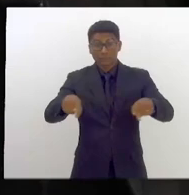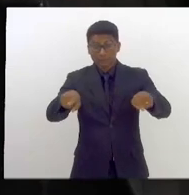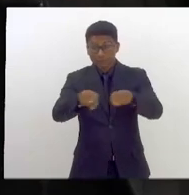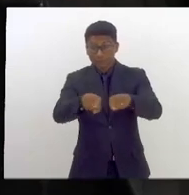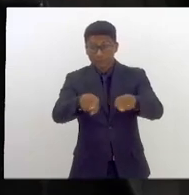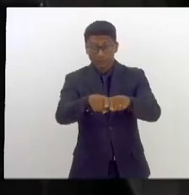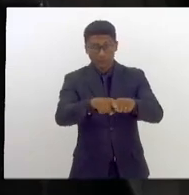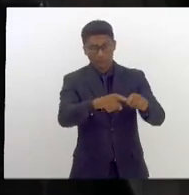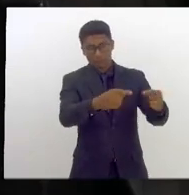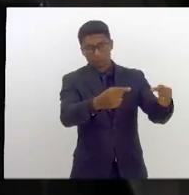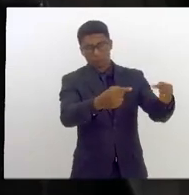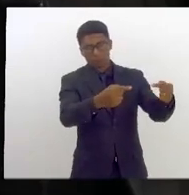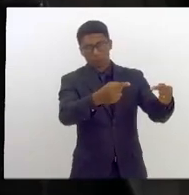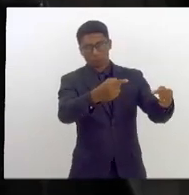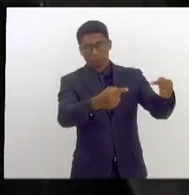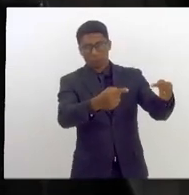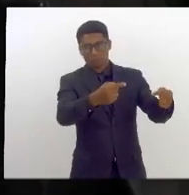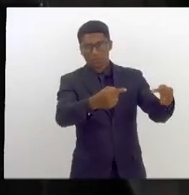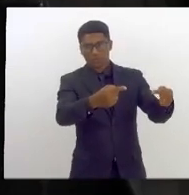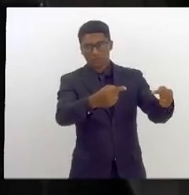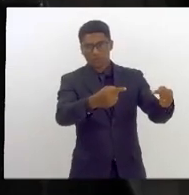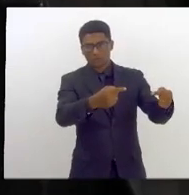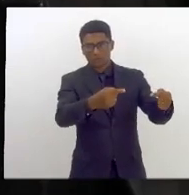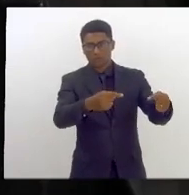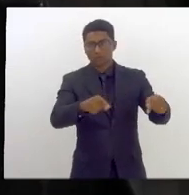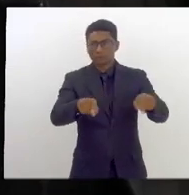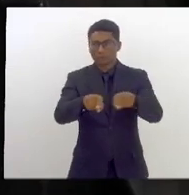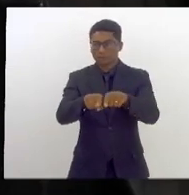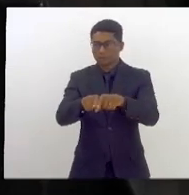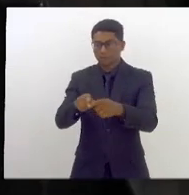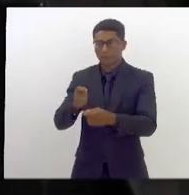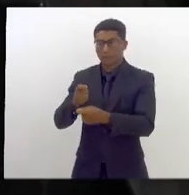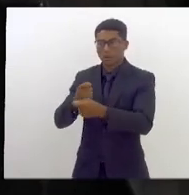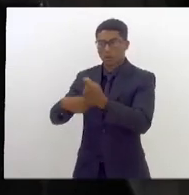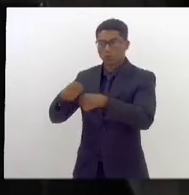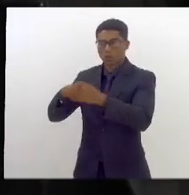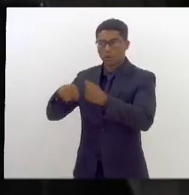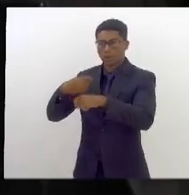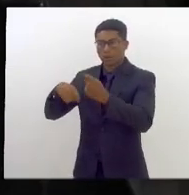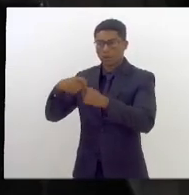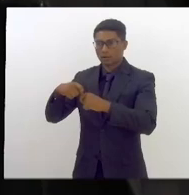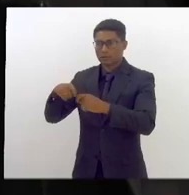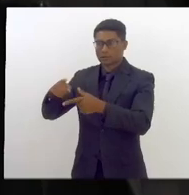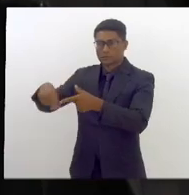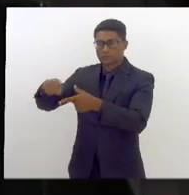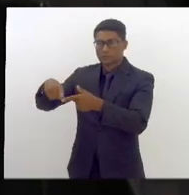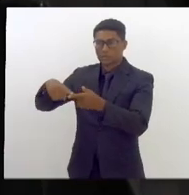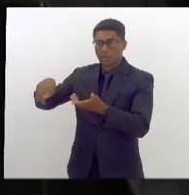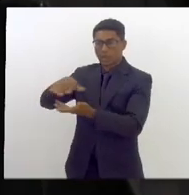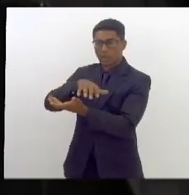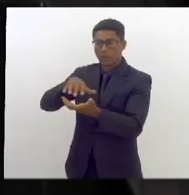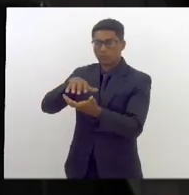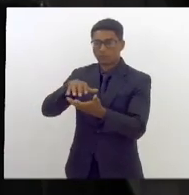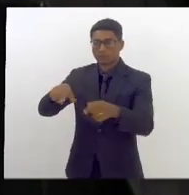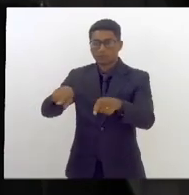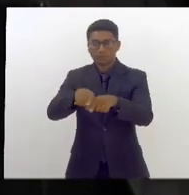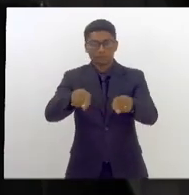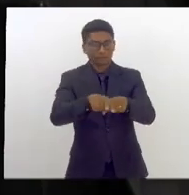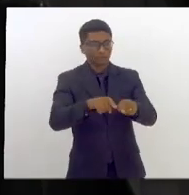política com a tragédia Econômica financeira e com a calamidade